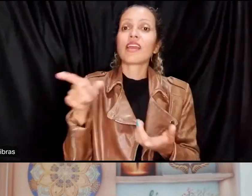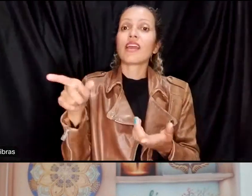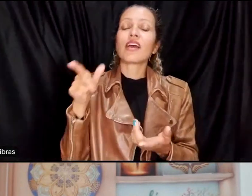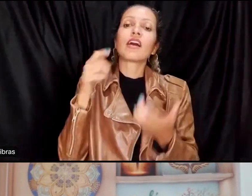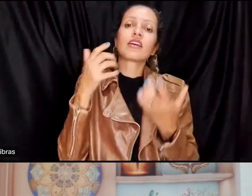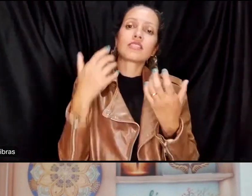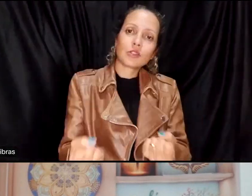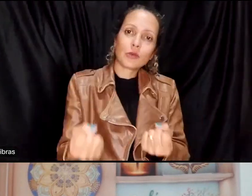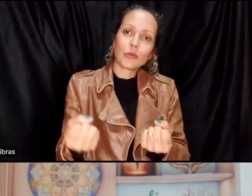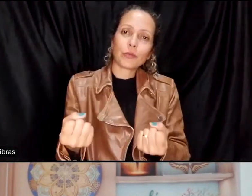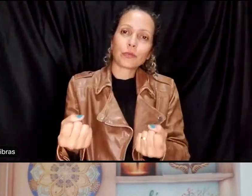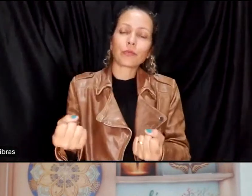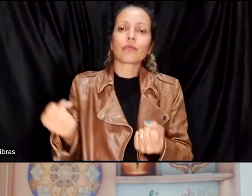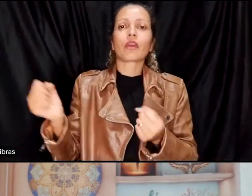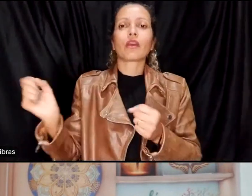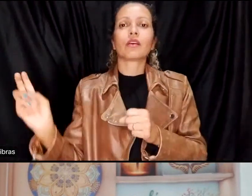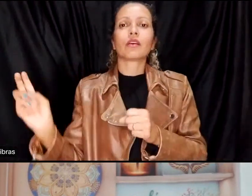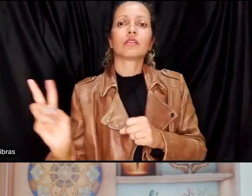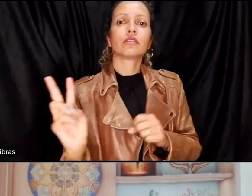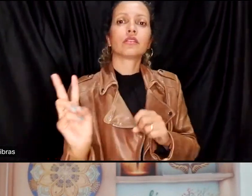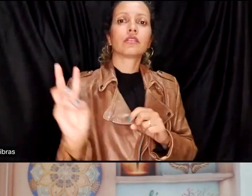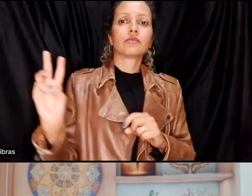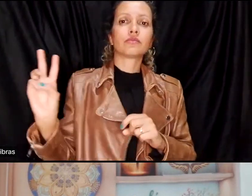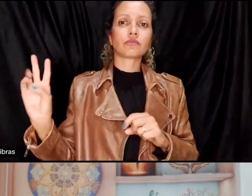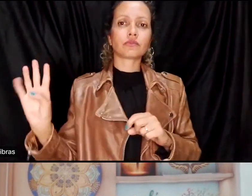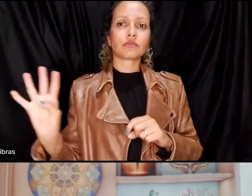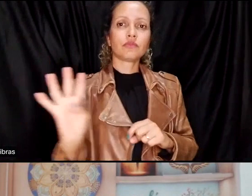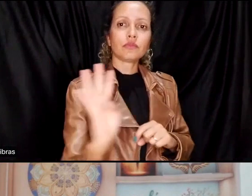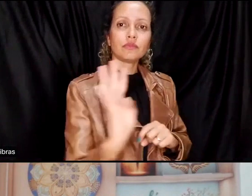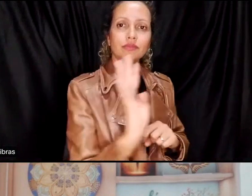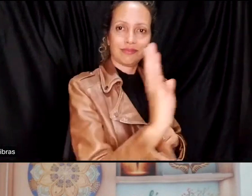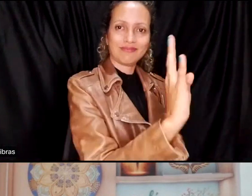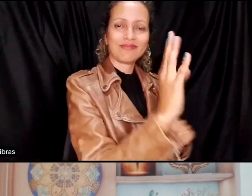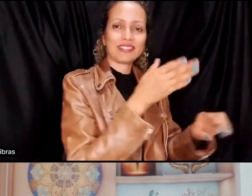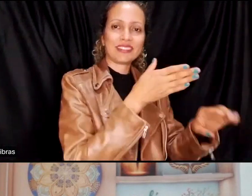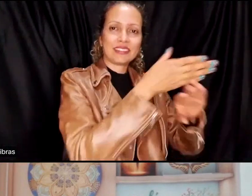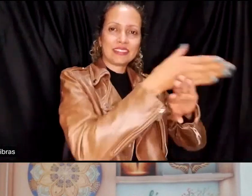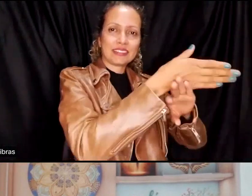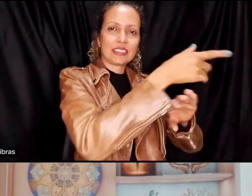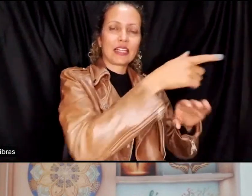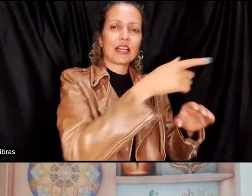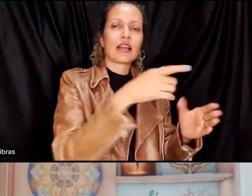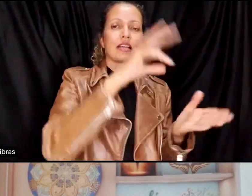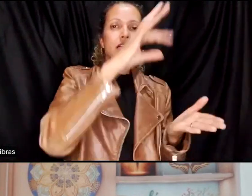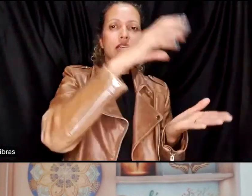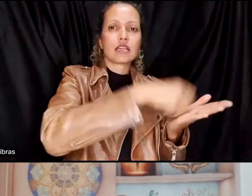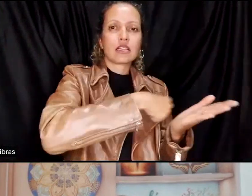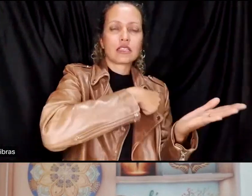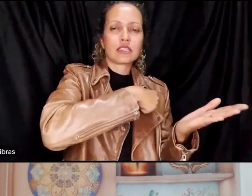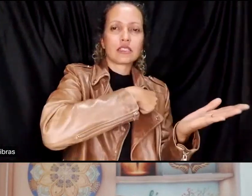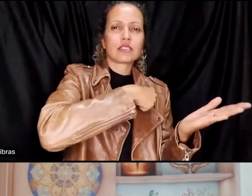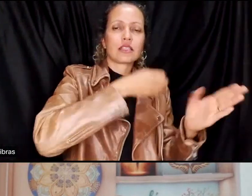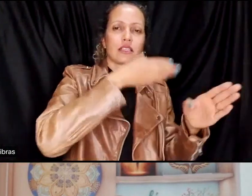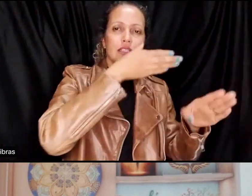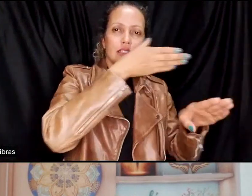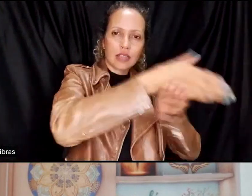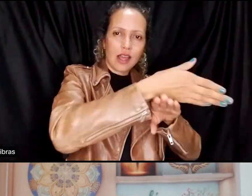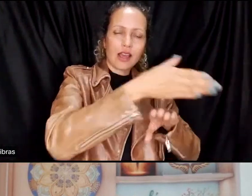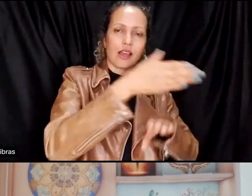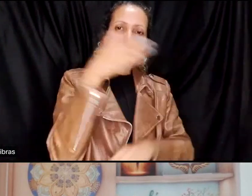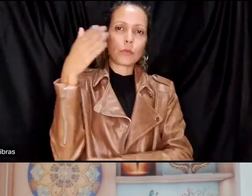no hotel para fazer o check-in dela, a hospedagem, a primeira coisa que o